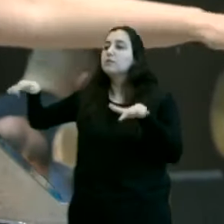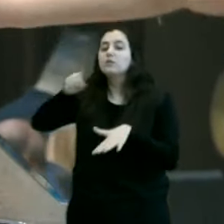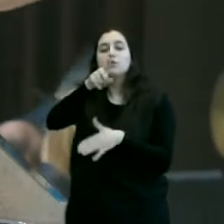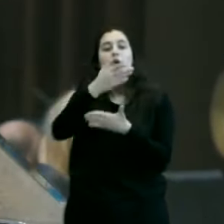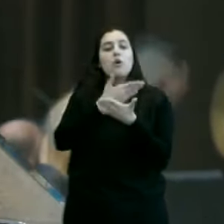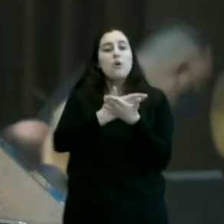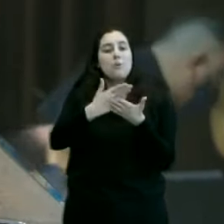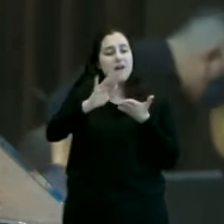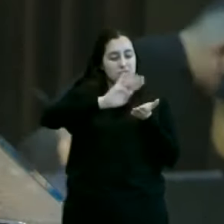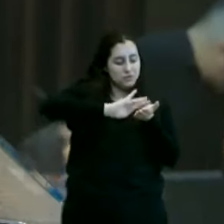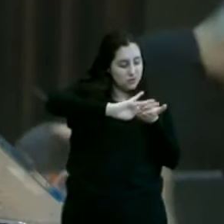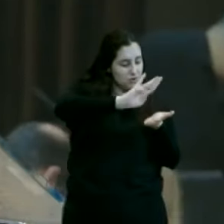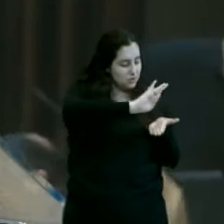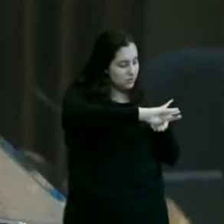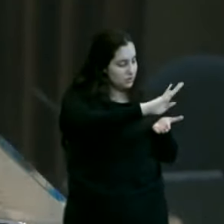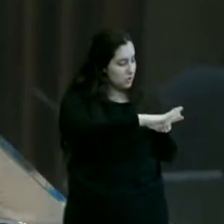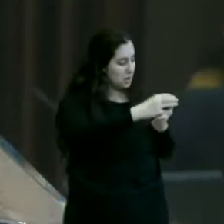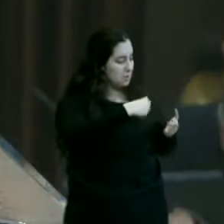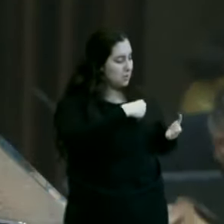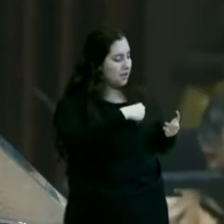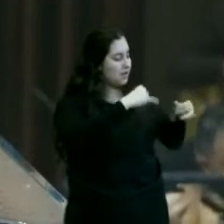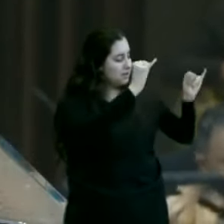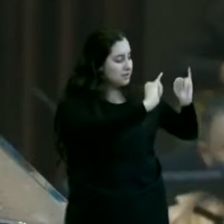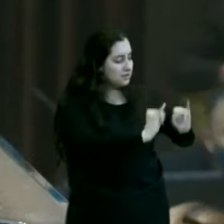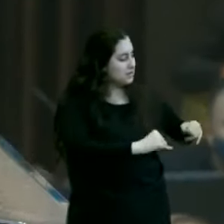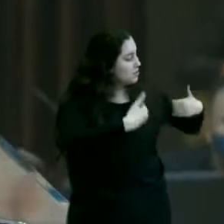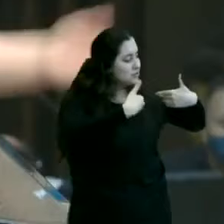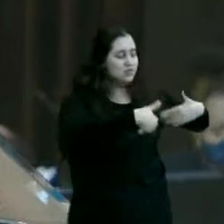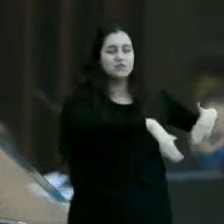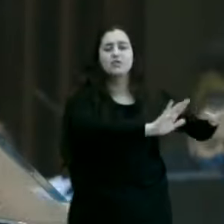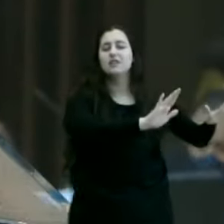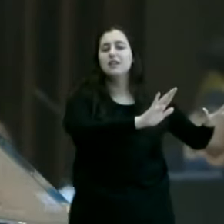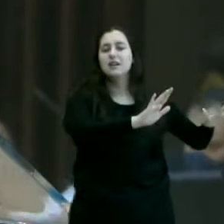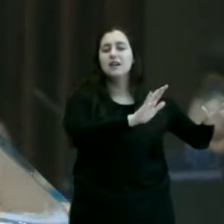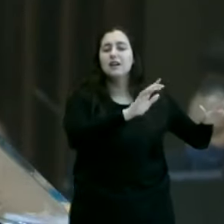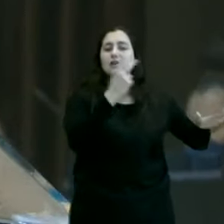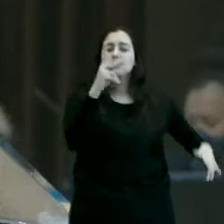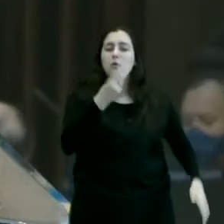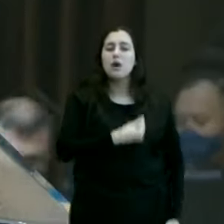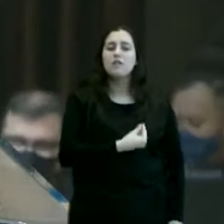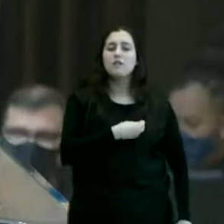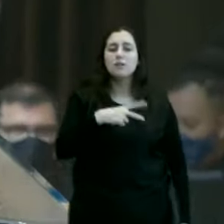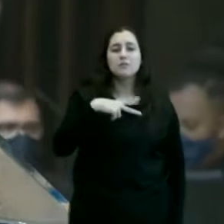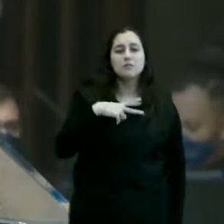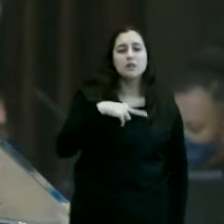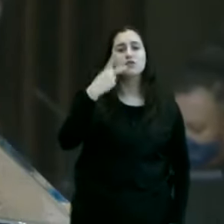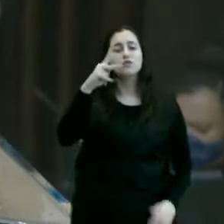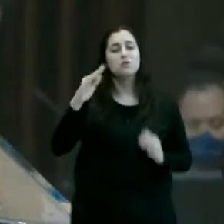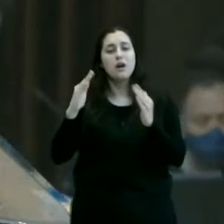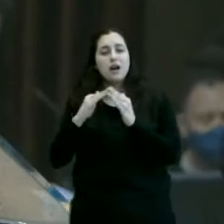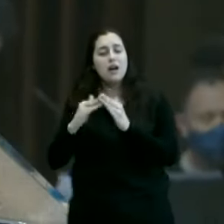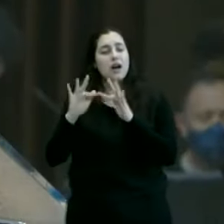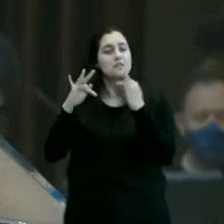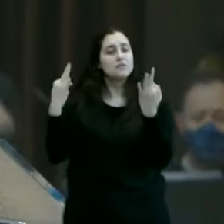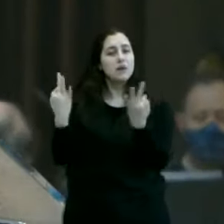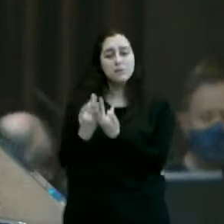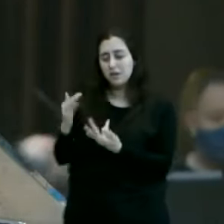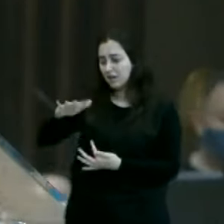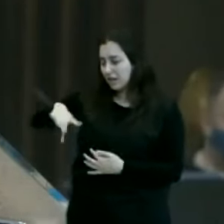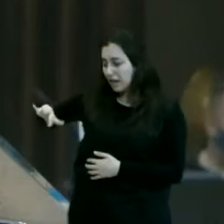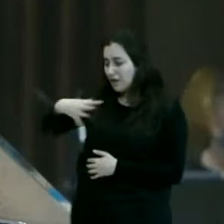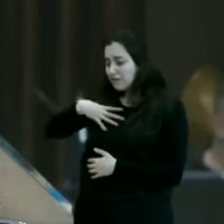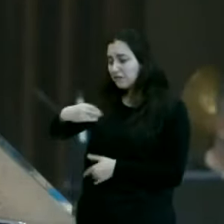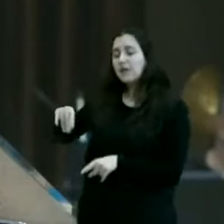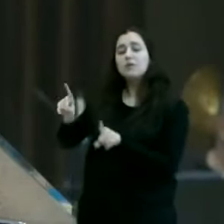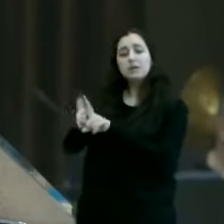tirar fora todos os ídolos que tomam o lugar de Deus na sua vida pessoal, na sua casa, entre os seus filhos